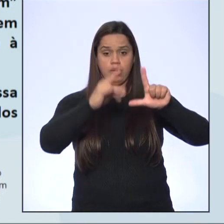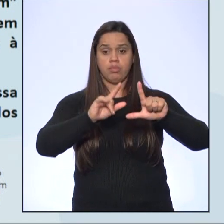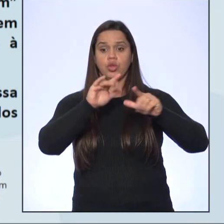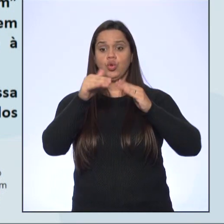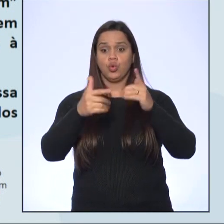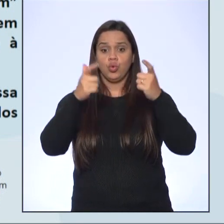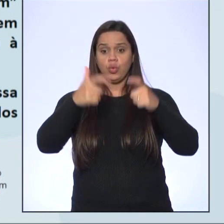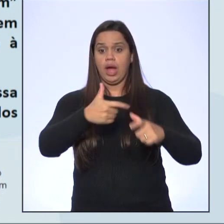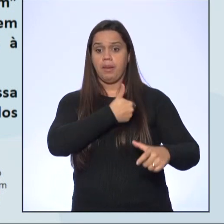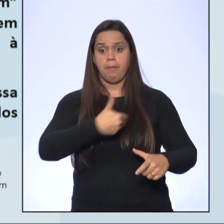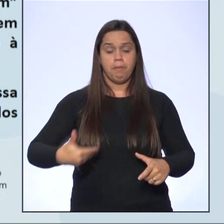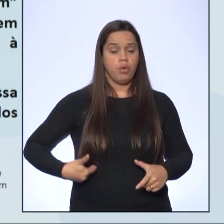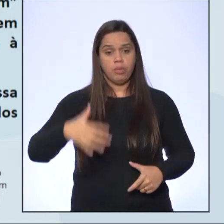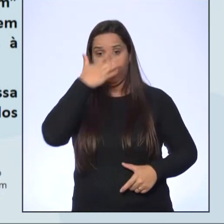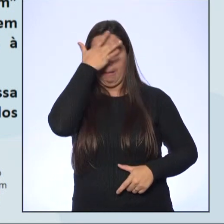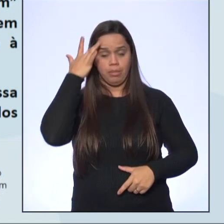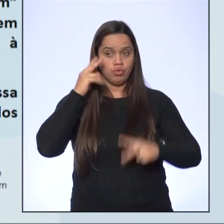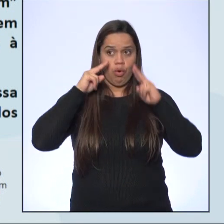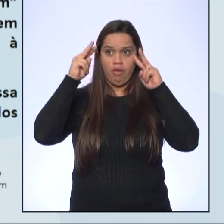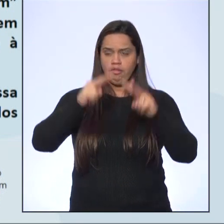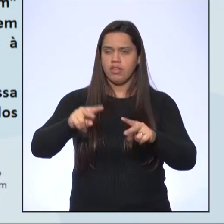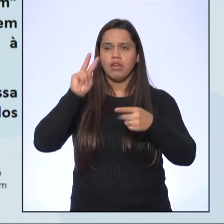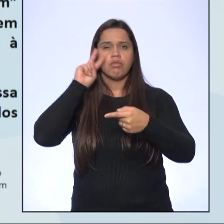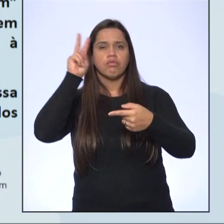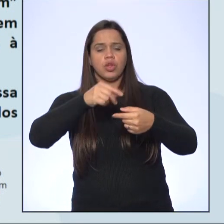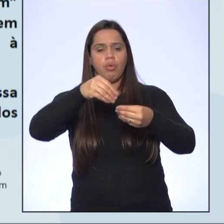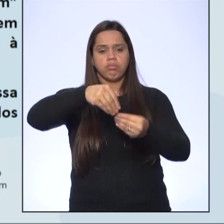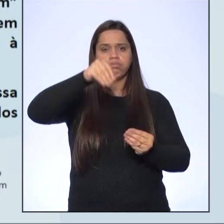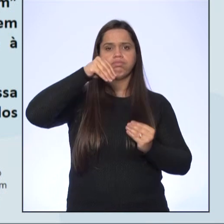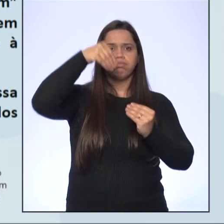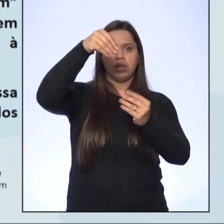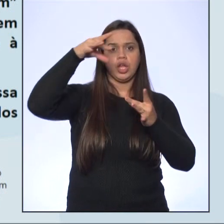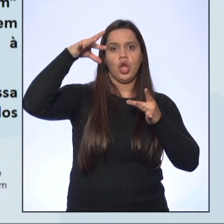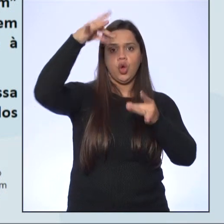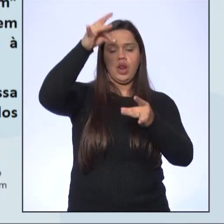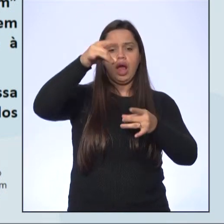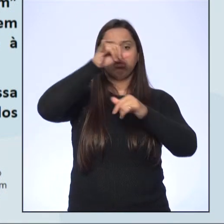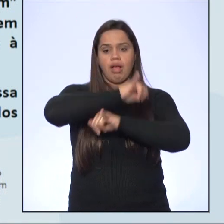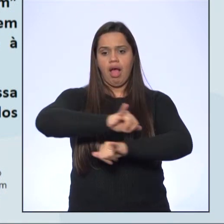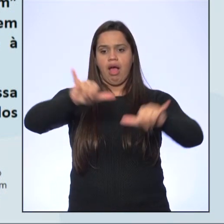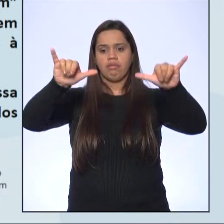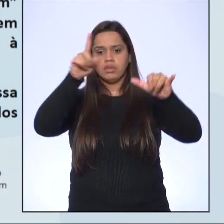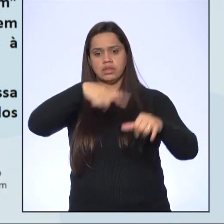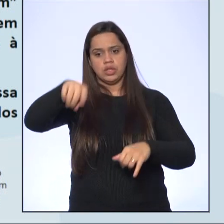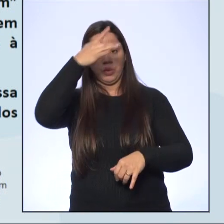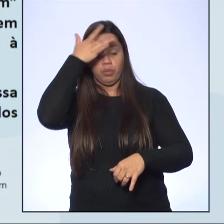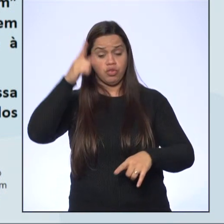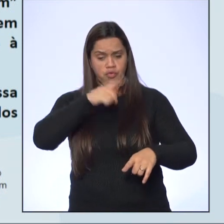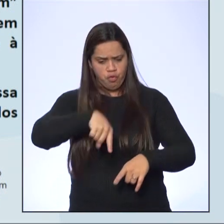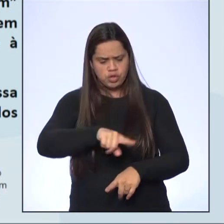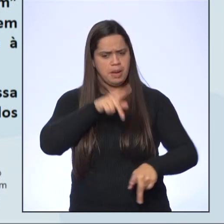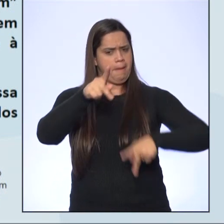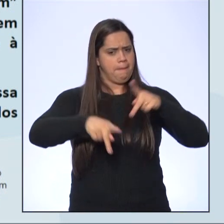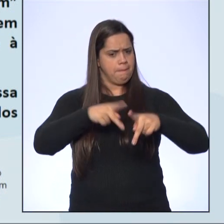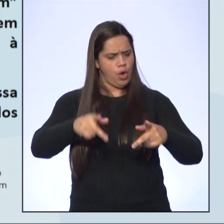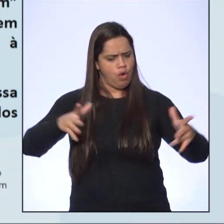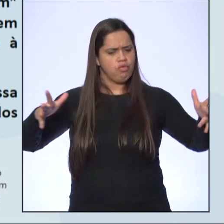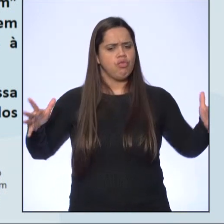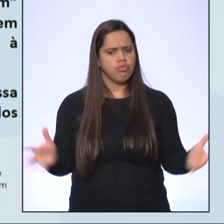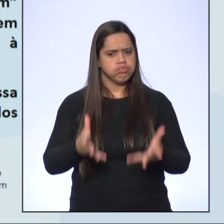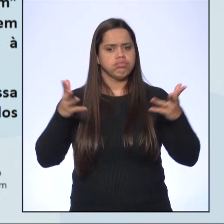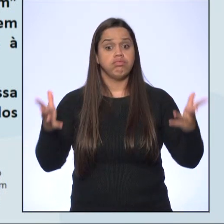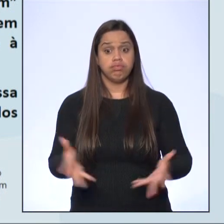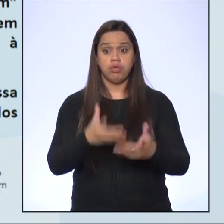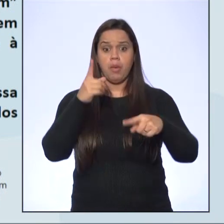pessoas, convocando o povo à revolução. Um deles dizia: animai-vos, povo baiano, que está para chegar o